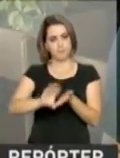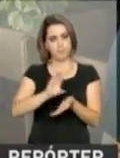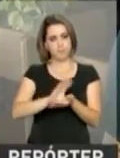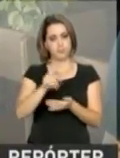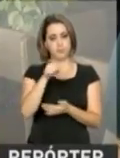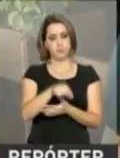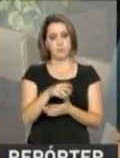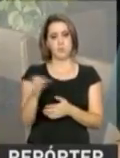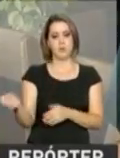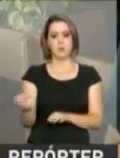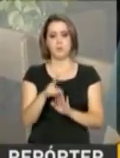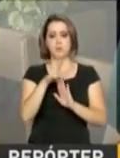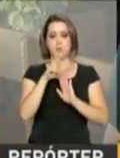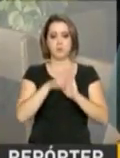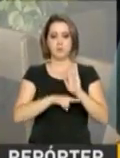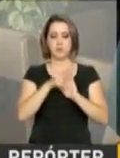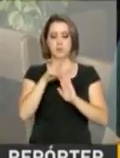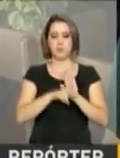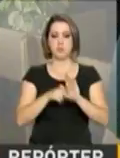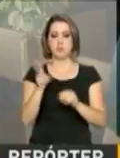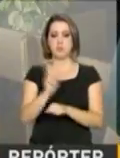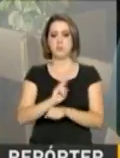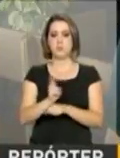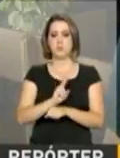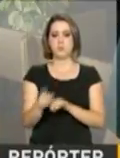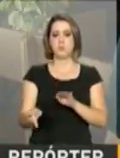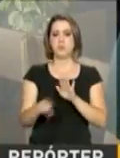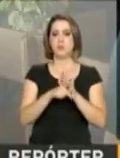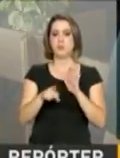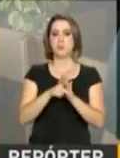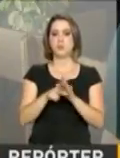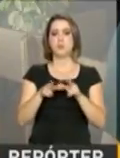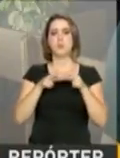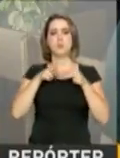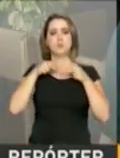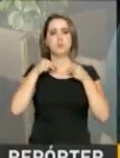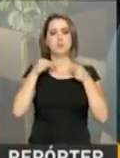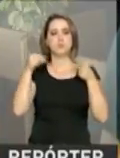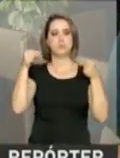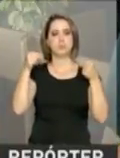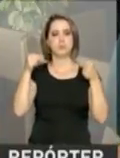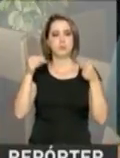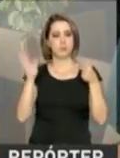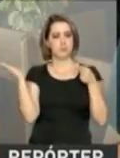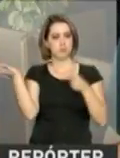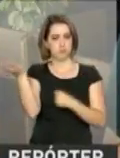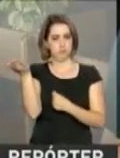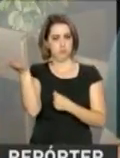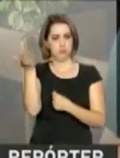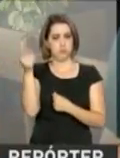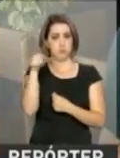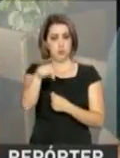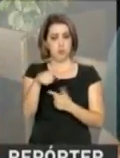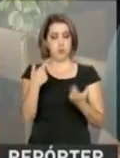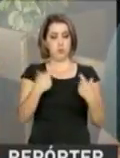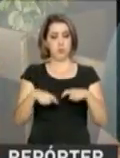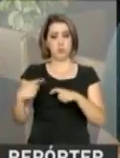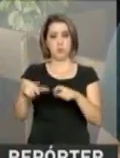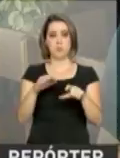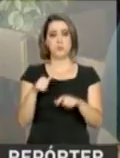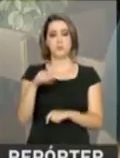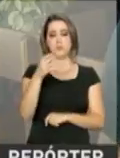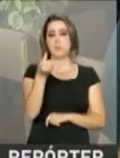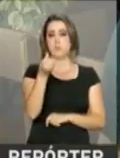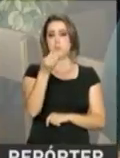novas regras vão contar com fiscalização dos próprios empregados nos bares restaurantes e hotéis com mais de 70 funcionários